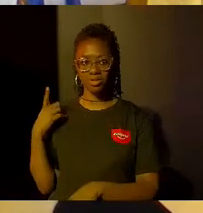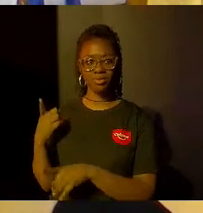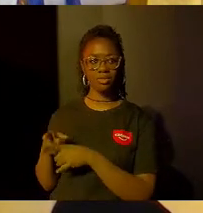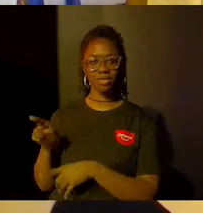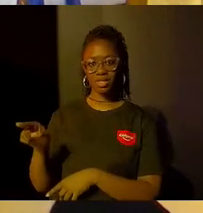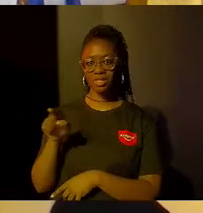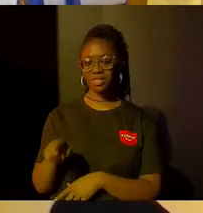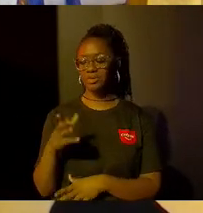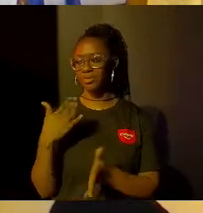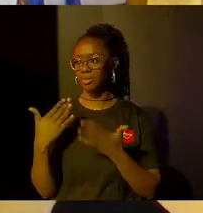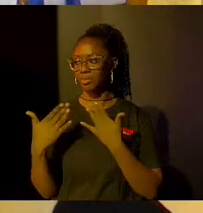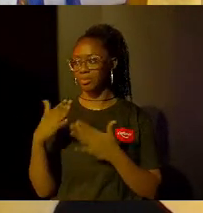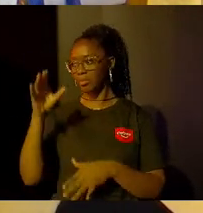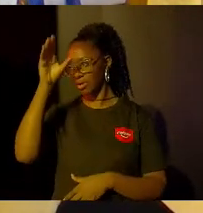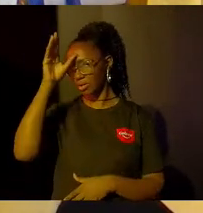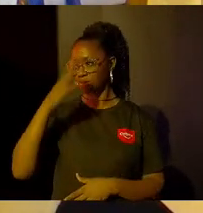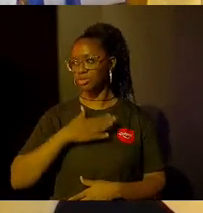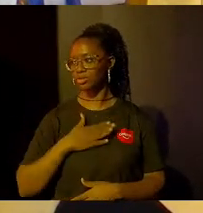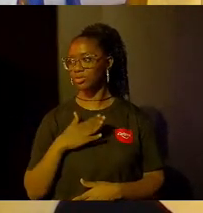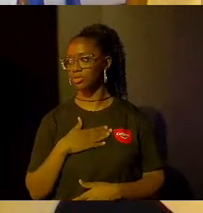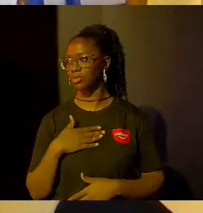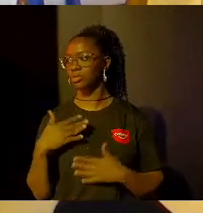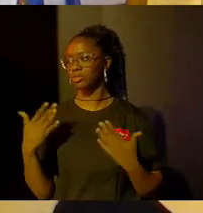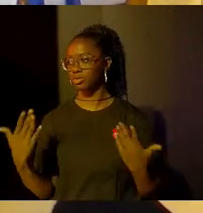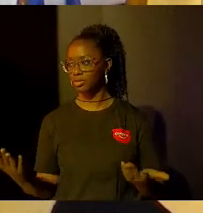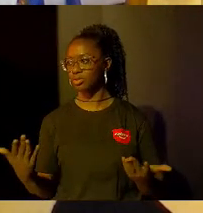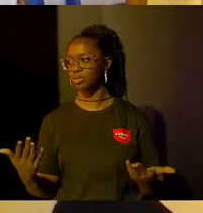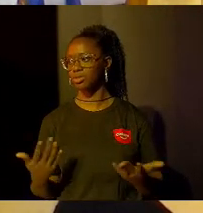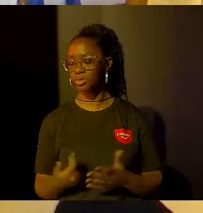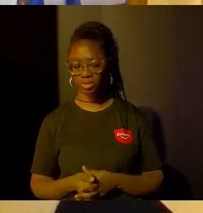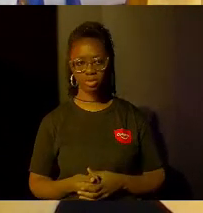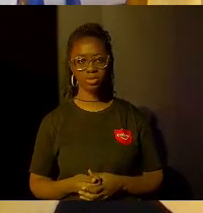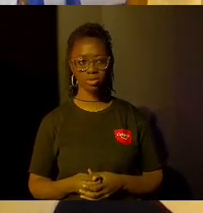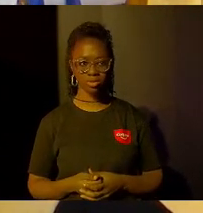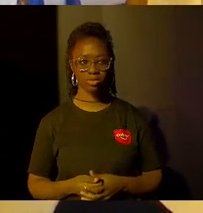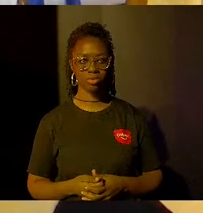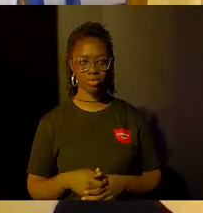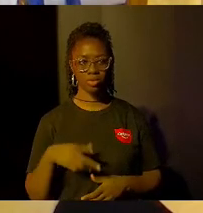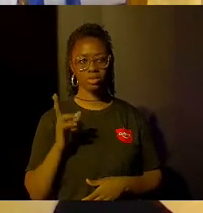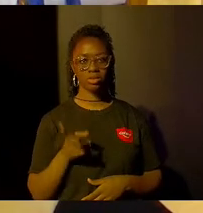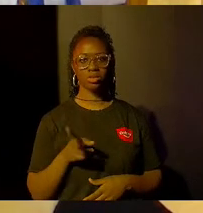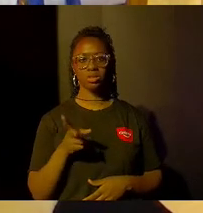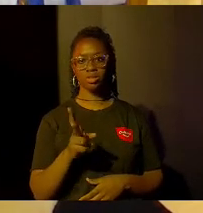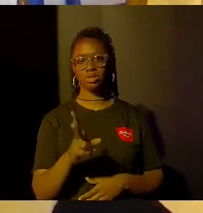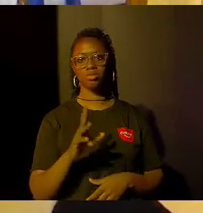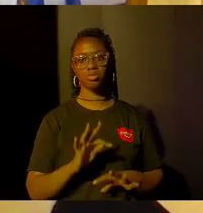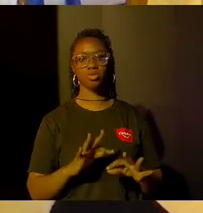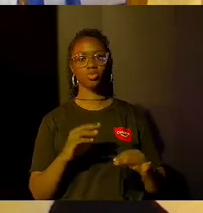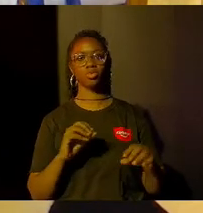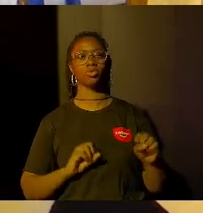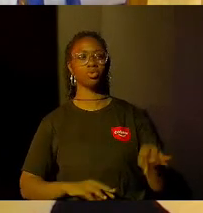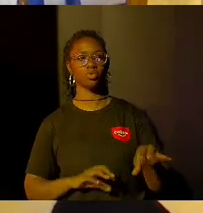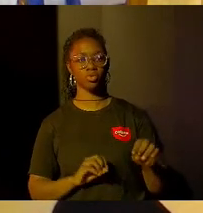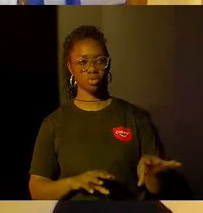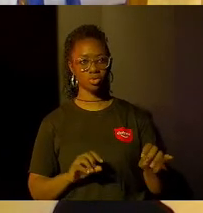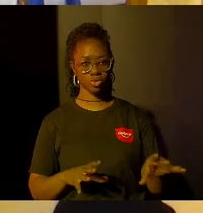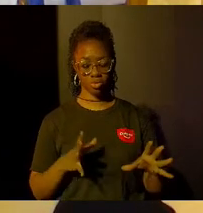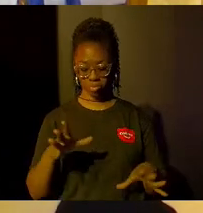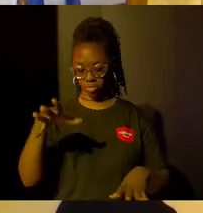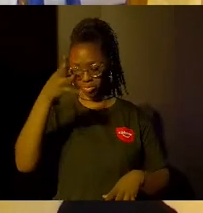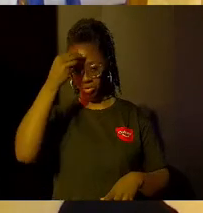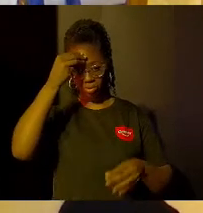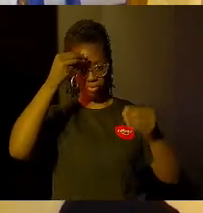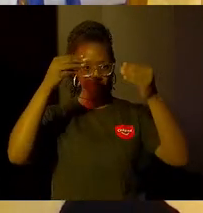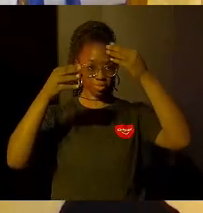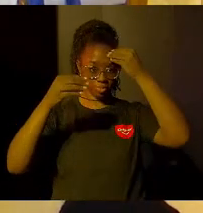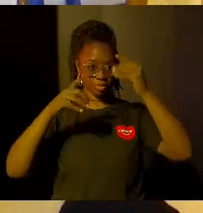tia então Valorize tudo e qualquer segundo criativo de educação que você vai ter tudo e qualquer material de